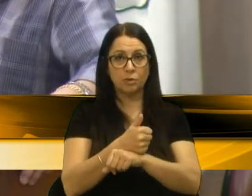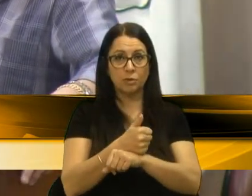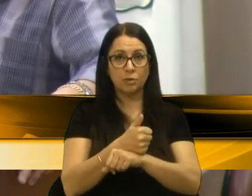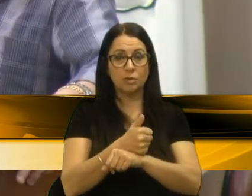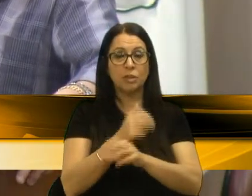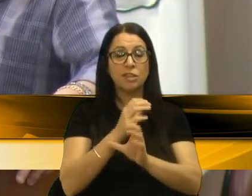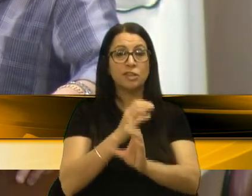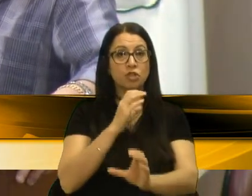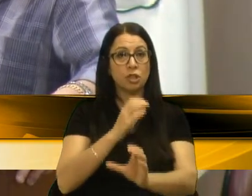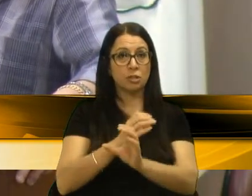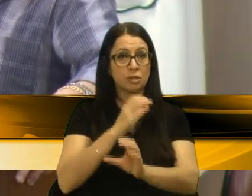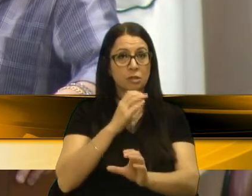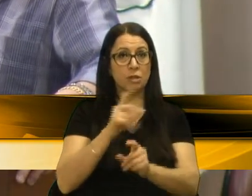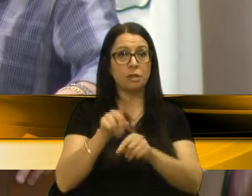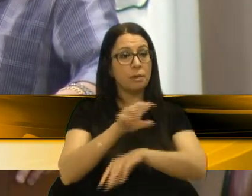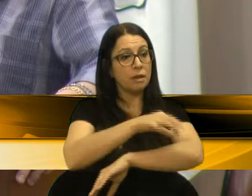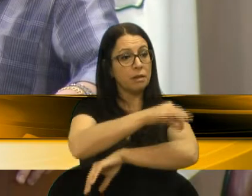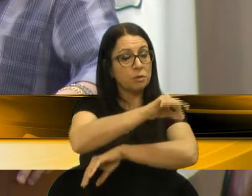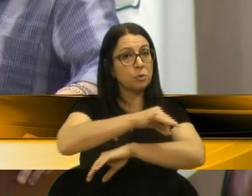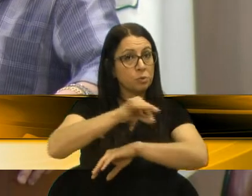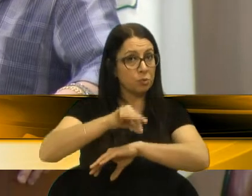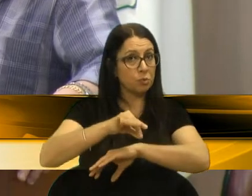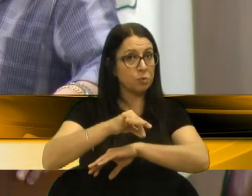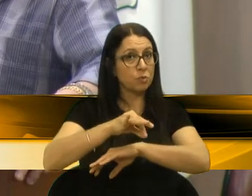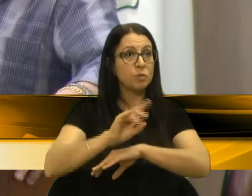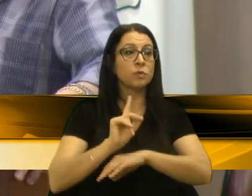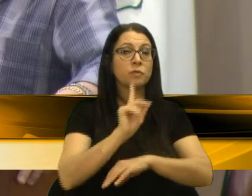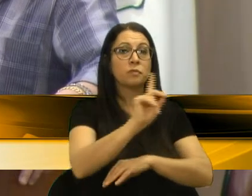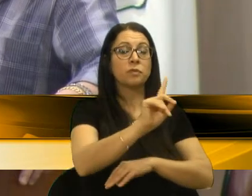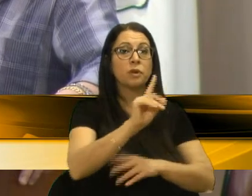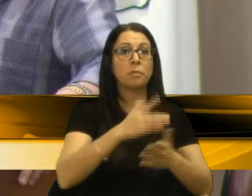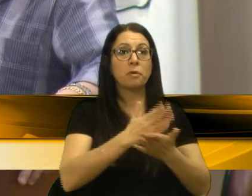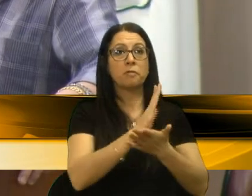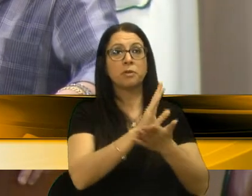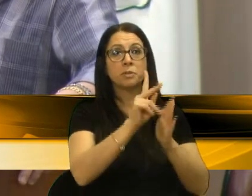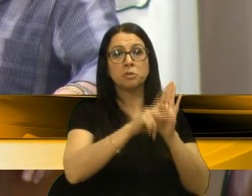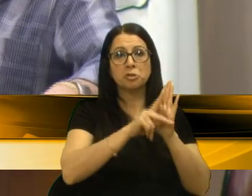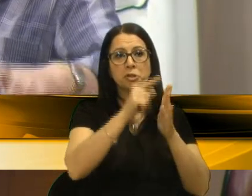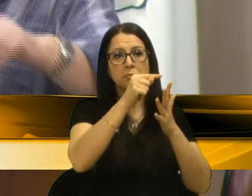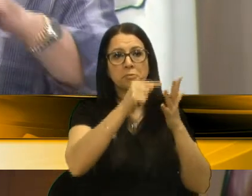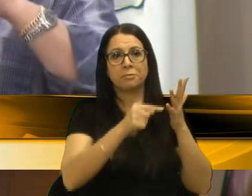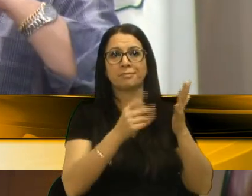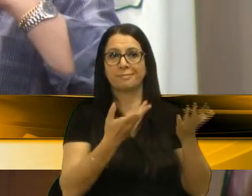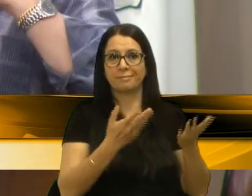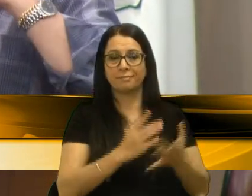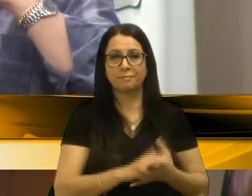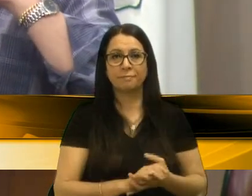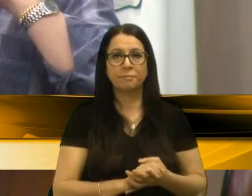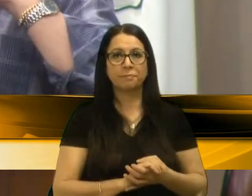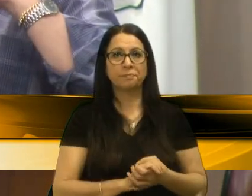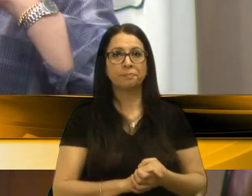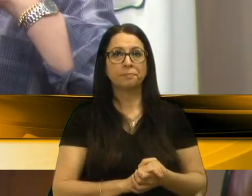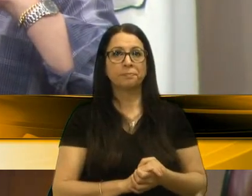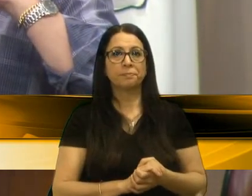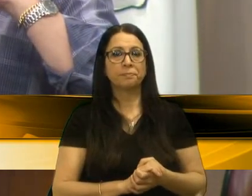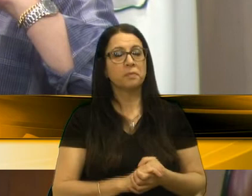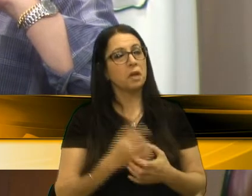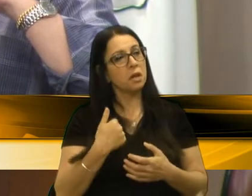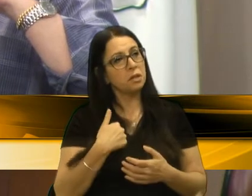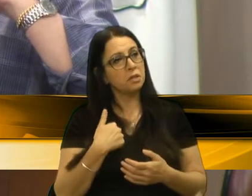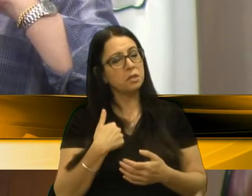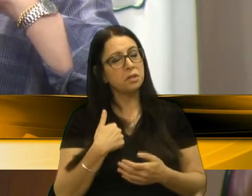engenharia e arquitetura, quando vão ali aprovar os projetos e assim por diante. E aí eu